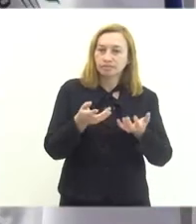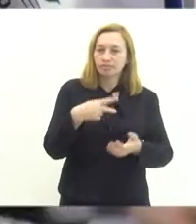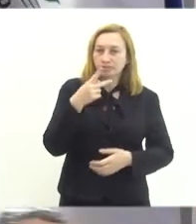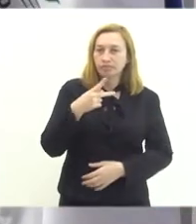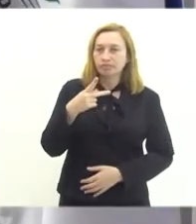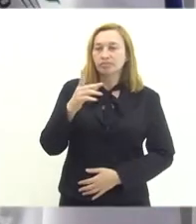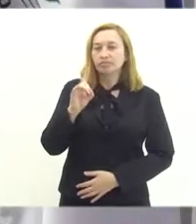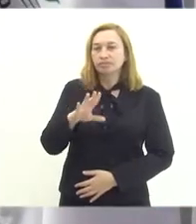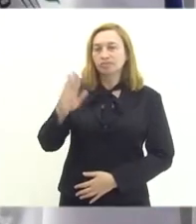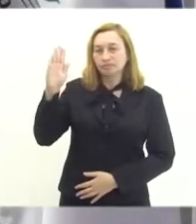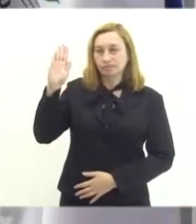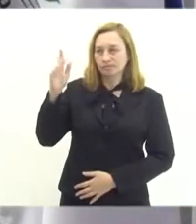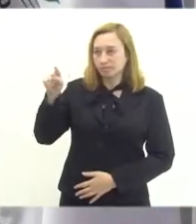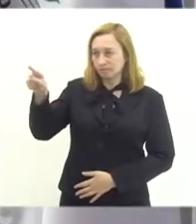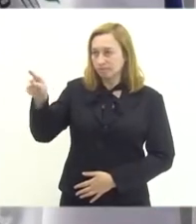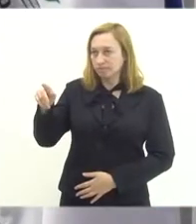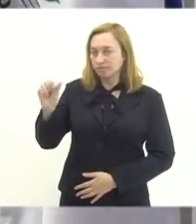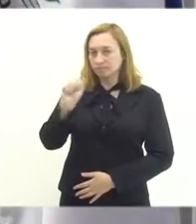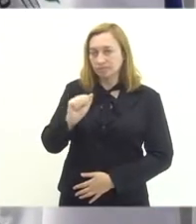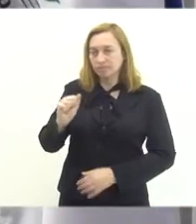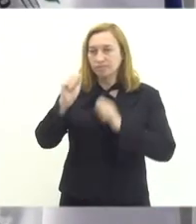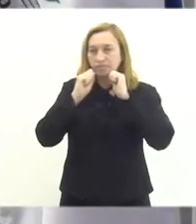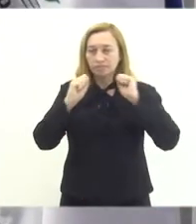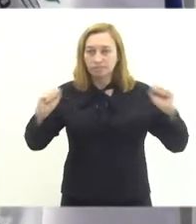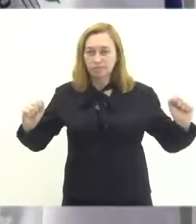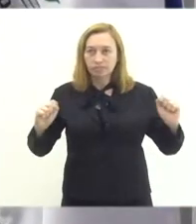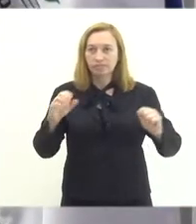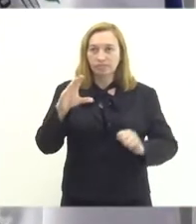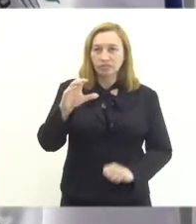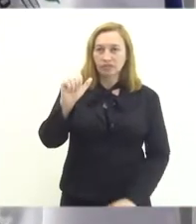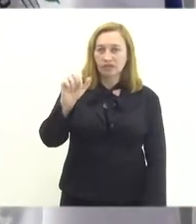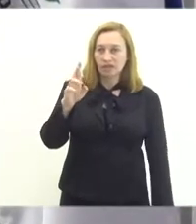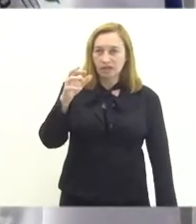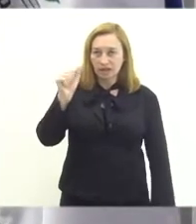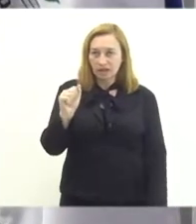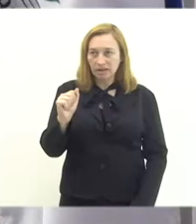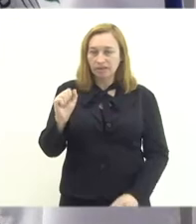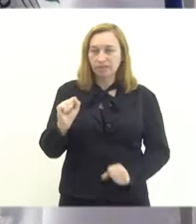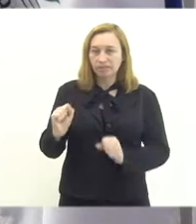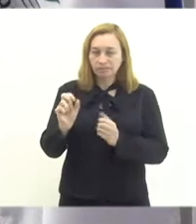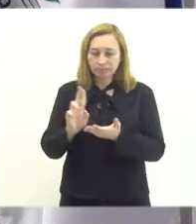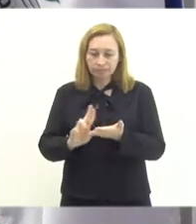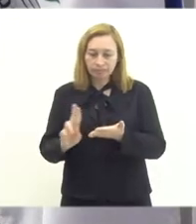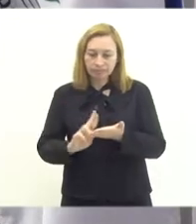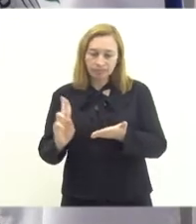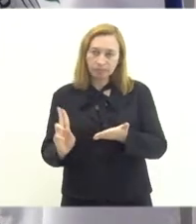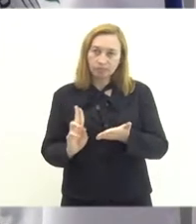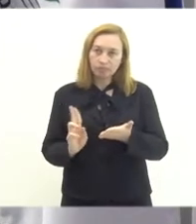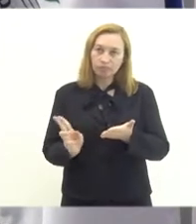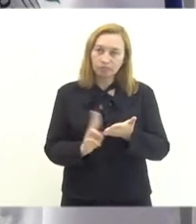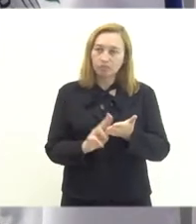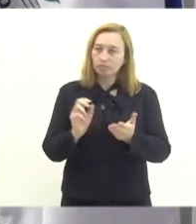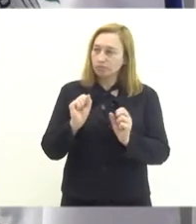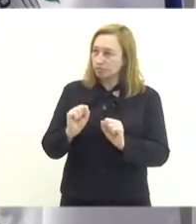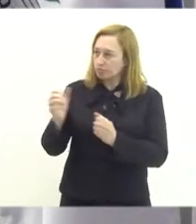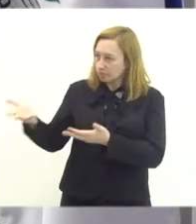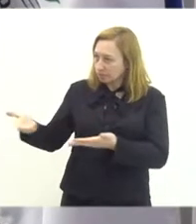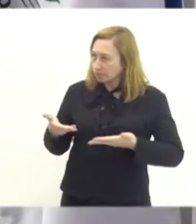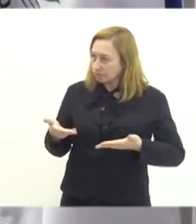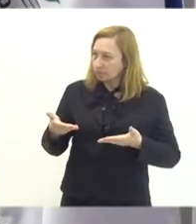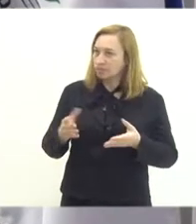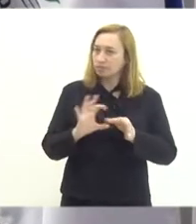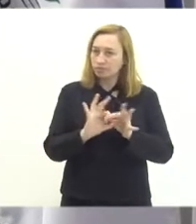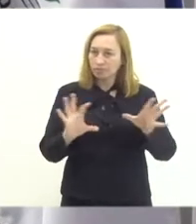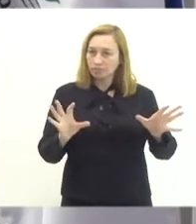assessora acaba Brandão que ela vai estar fazendo a comunicação para que eu possa fazer o convite e abrirá